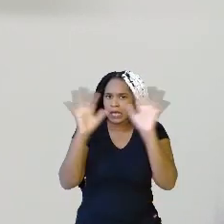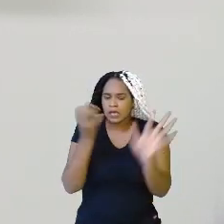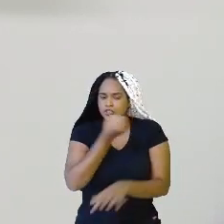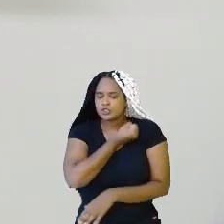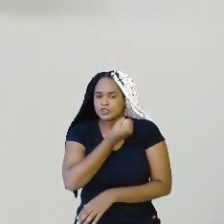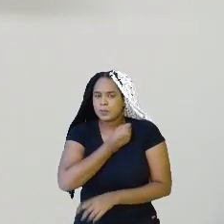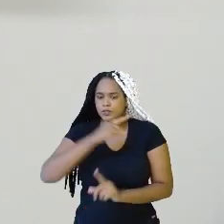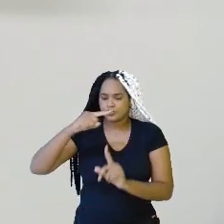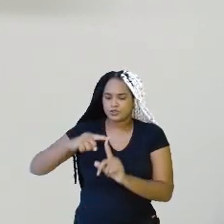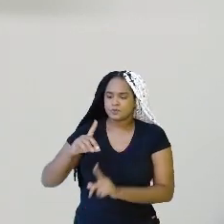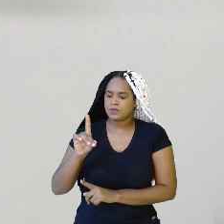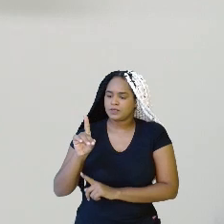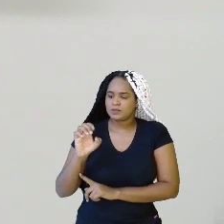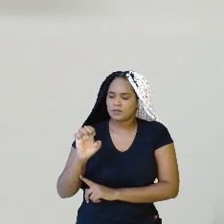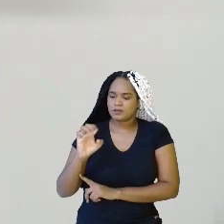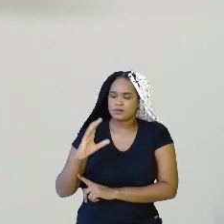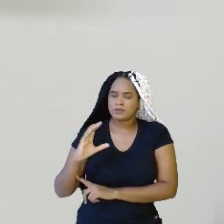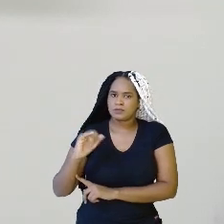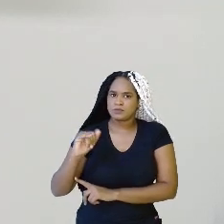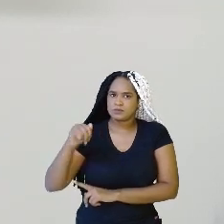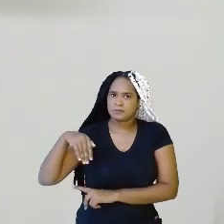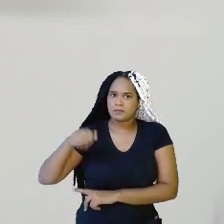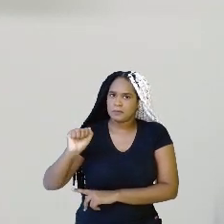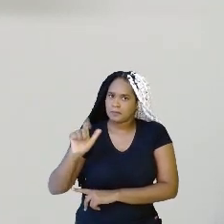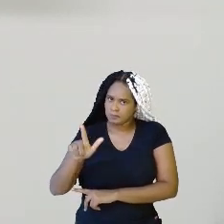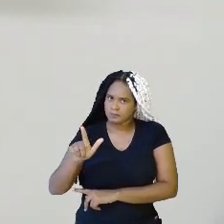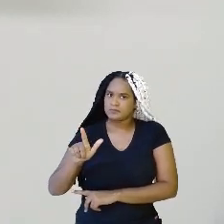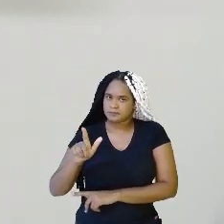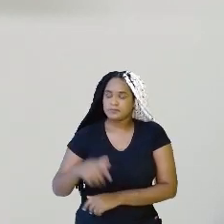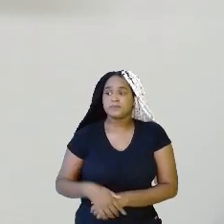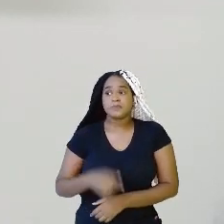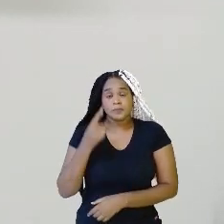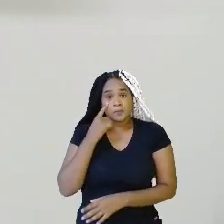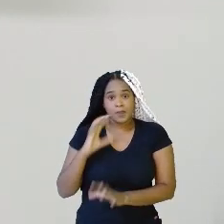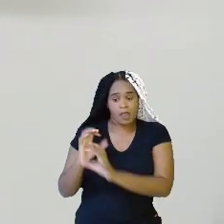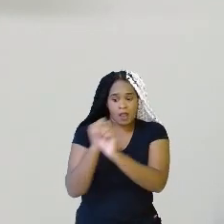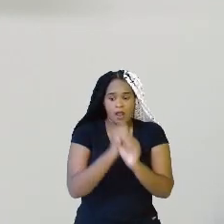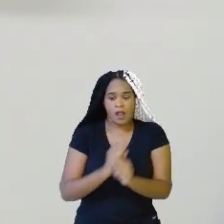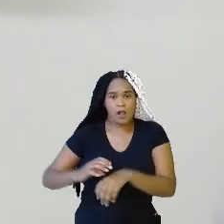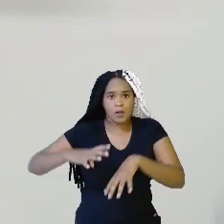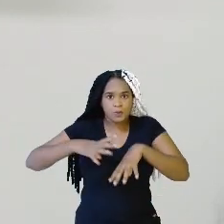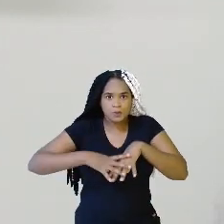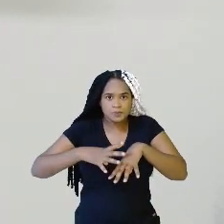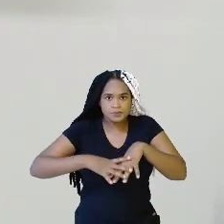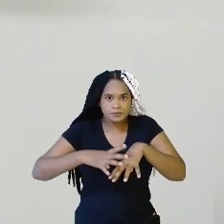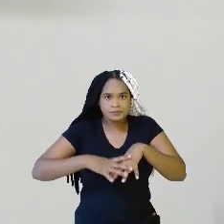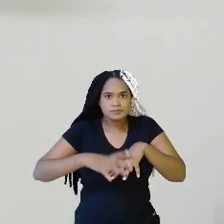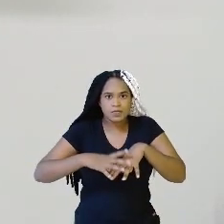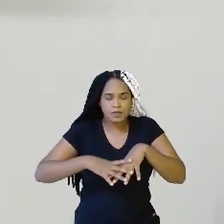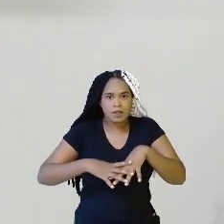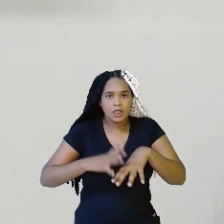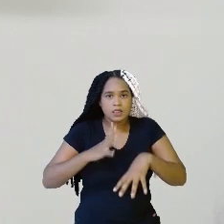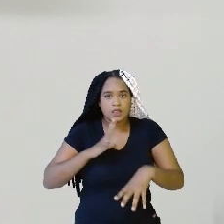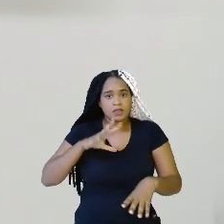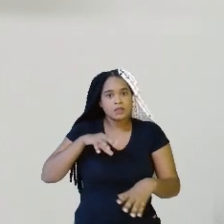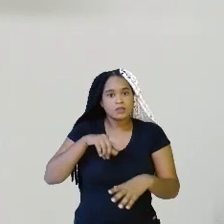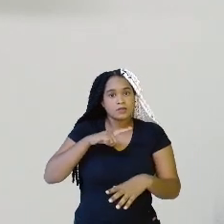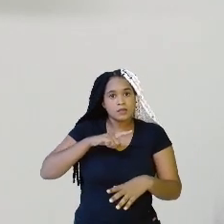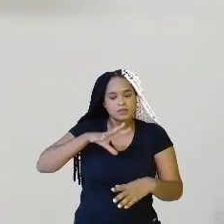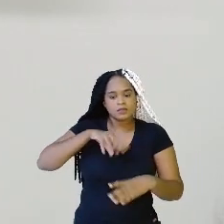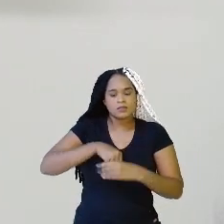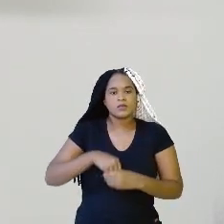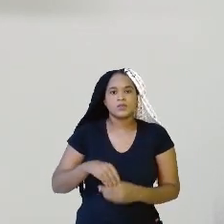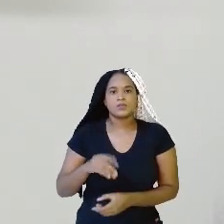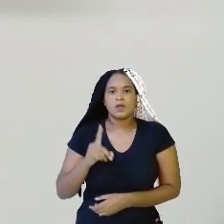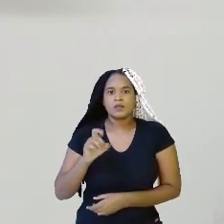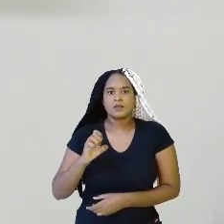número é decimal. Nas operações matemáticas realizadas com os números decimais, a gente